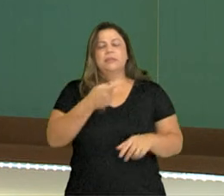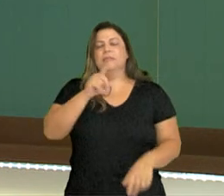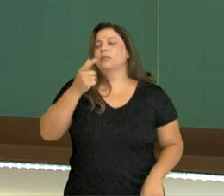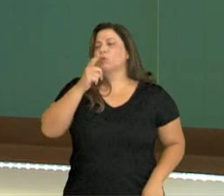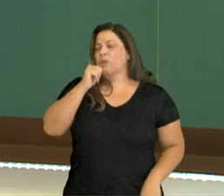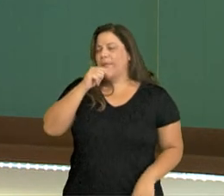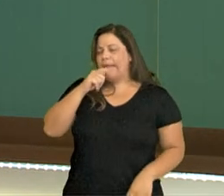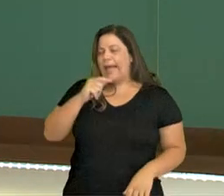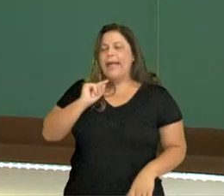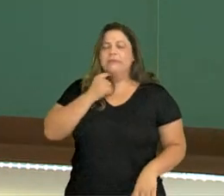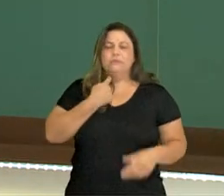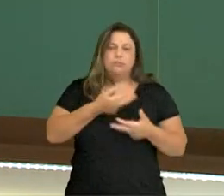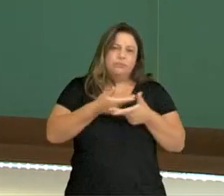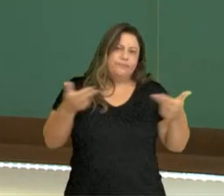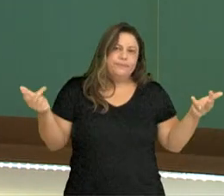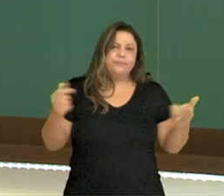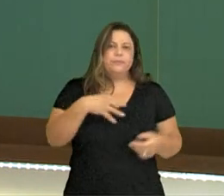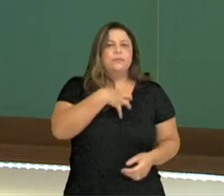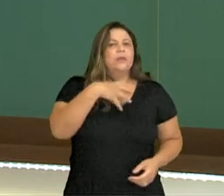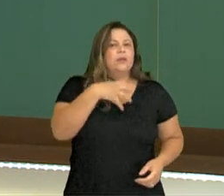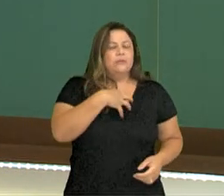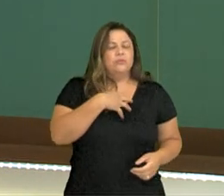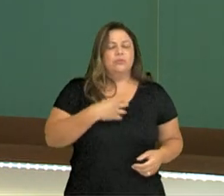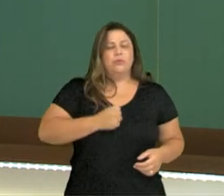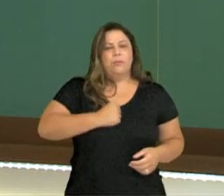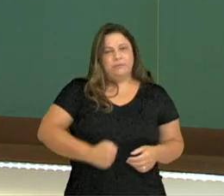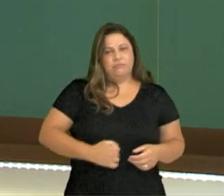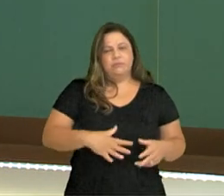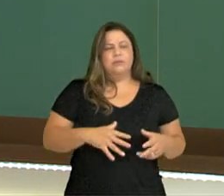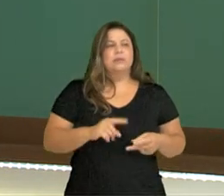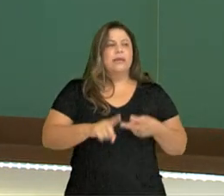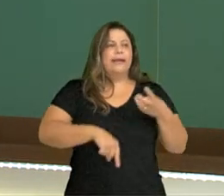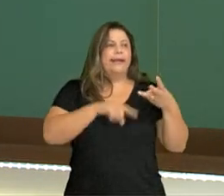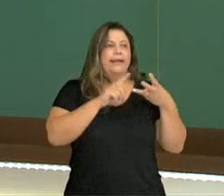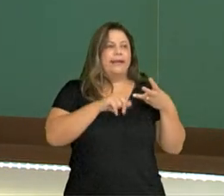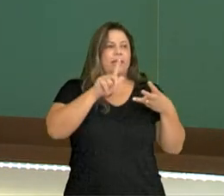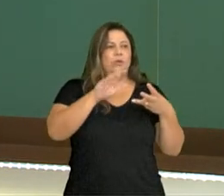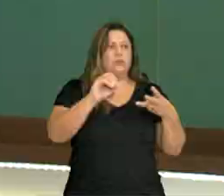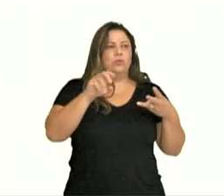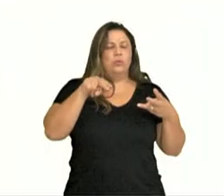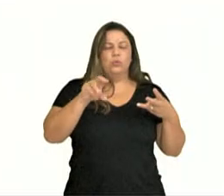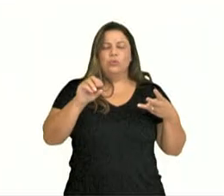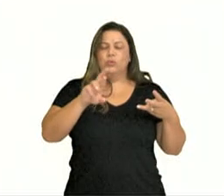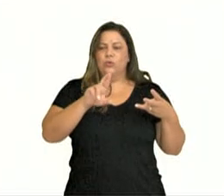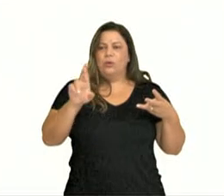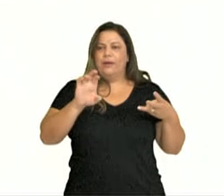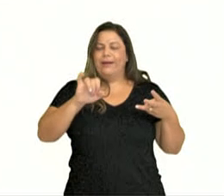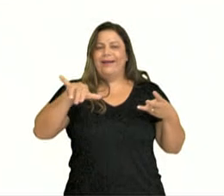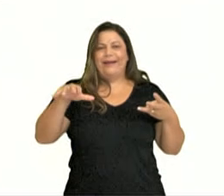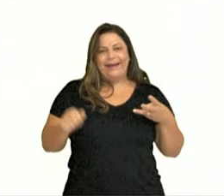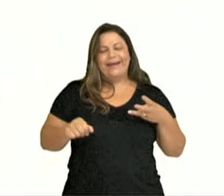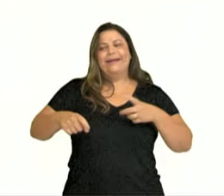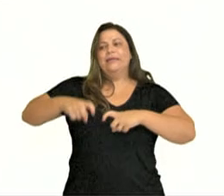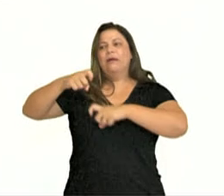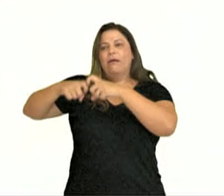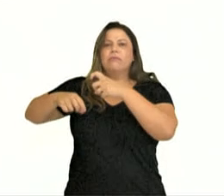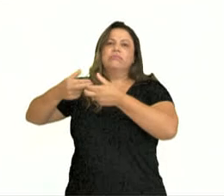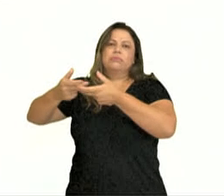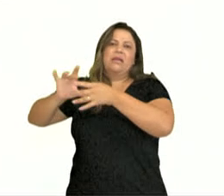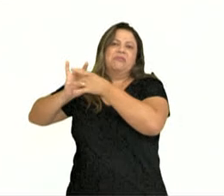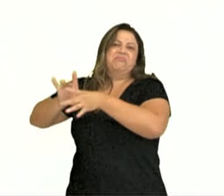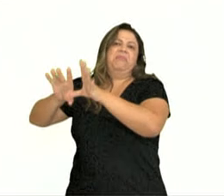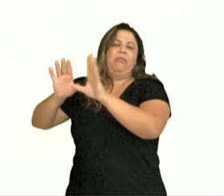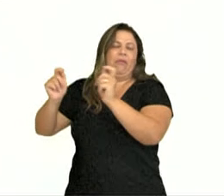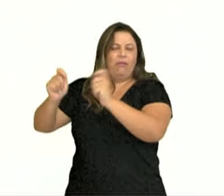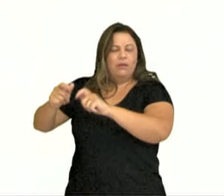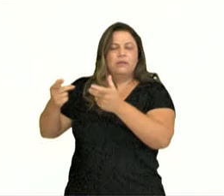né, contaminada, e os sintomas, a diarreia. A gonorreia se dá através do contato sexual, então nós chamamos ela